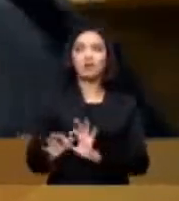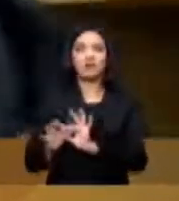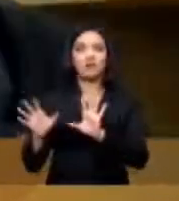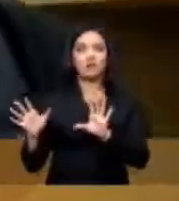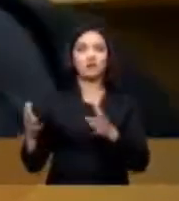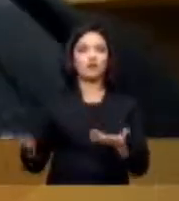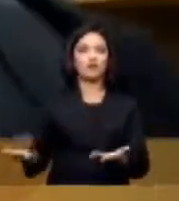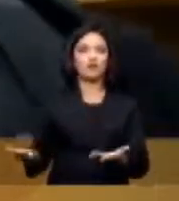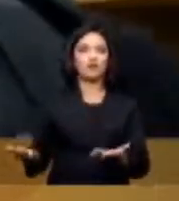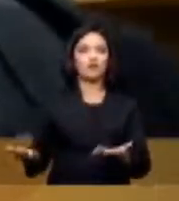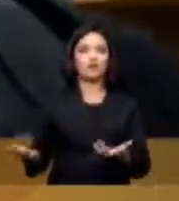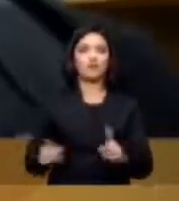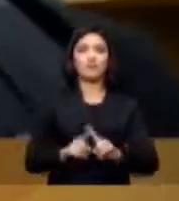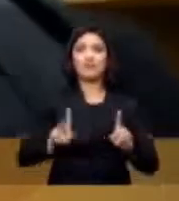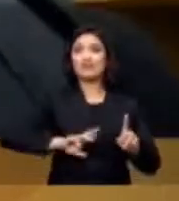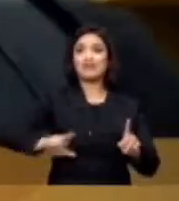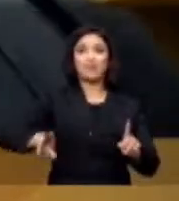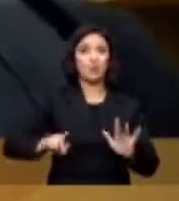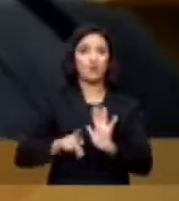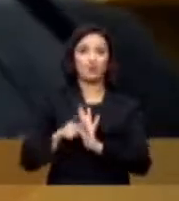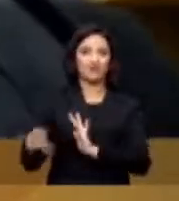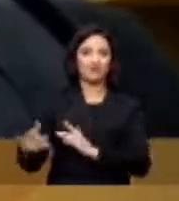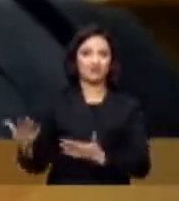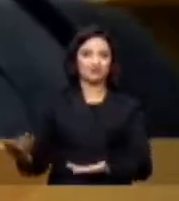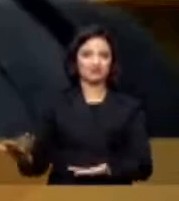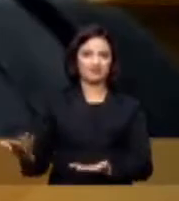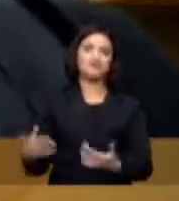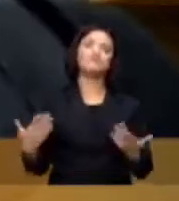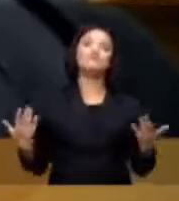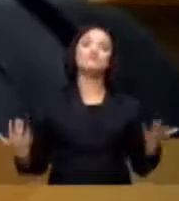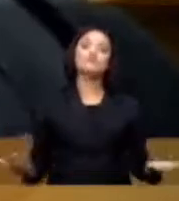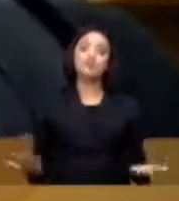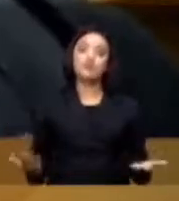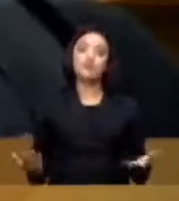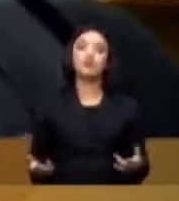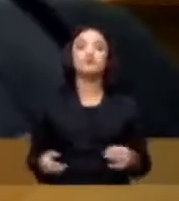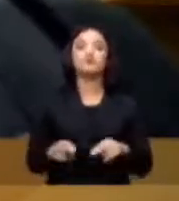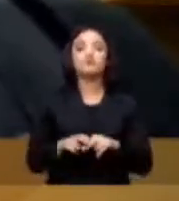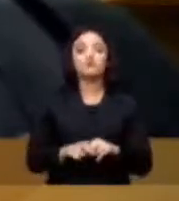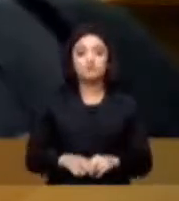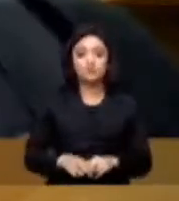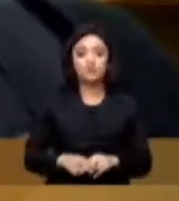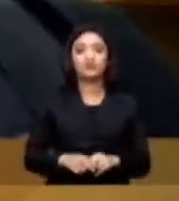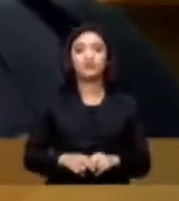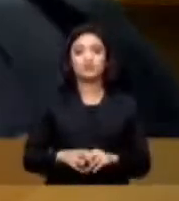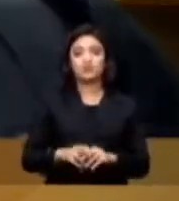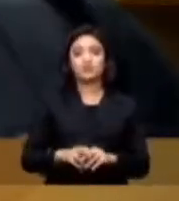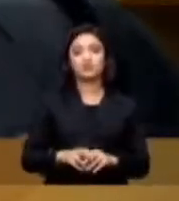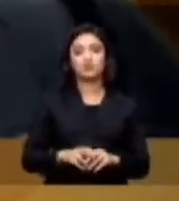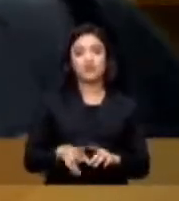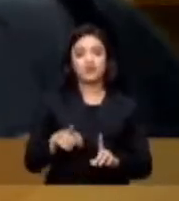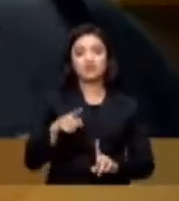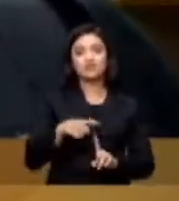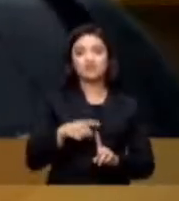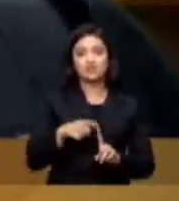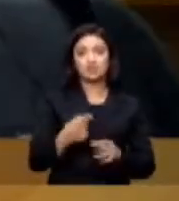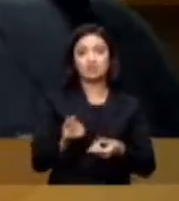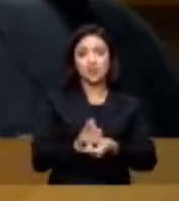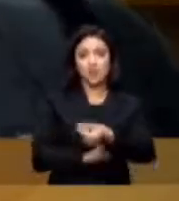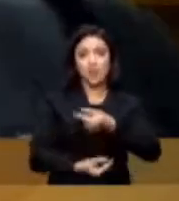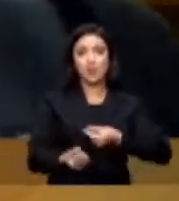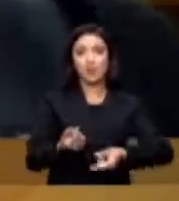cria essa isenção. Curiosamente, esse modelo remuneratório, esse modelo econômico concebido para